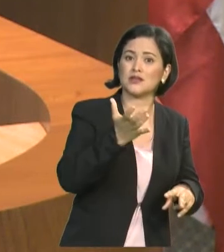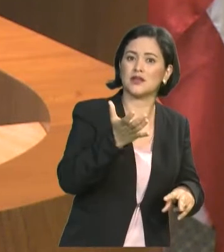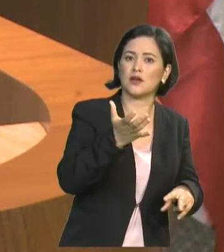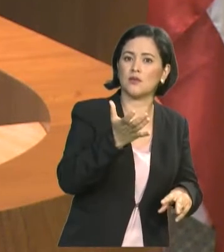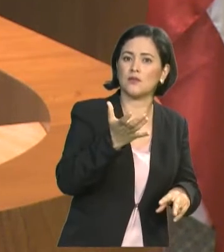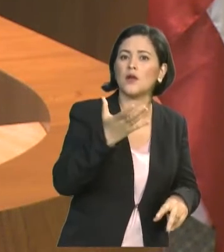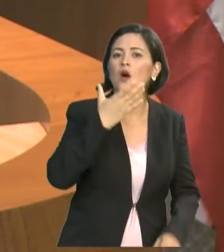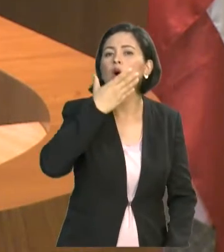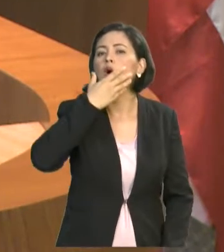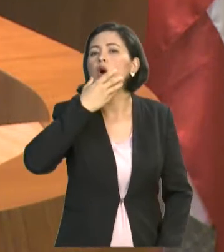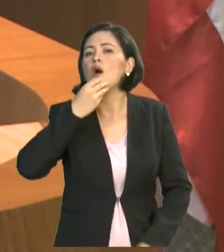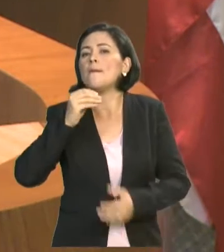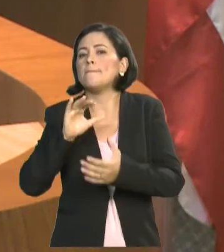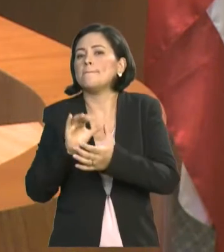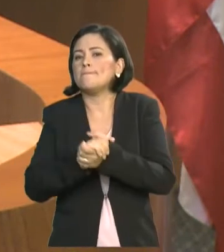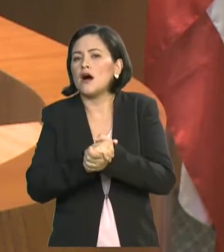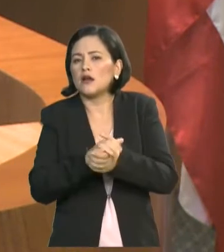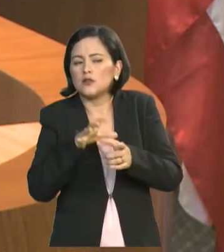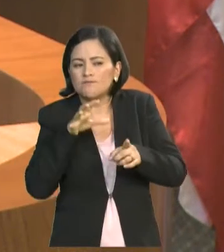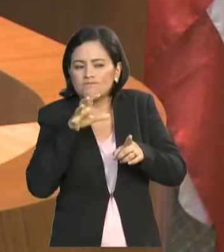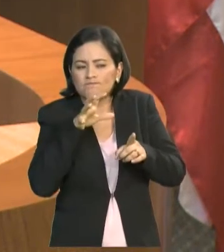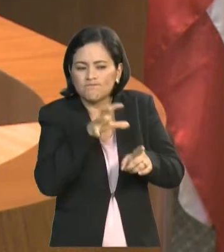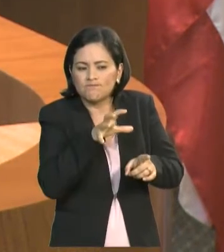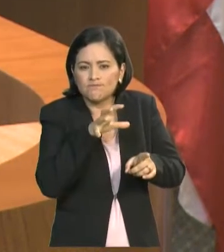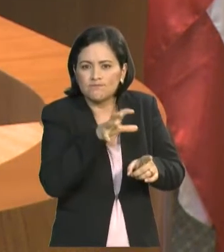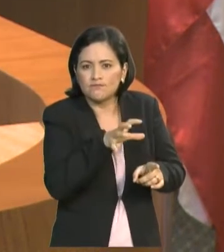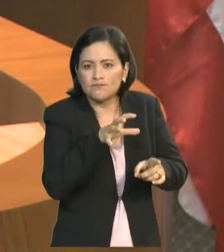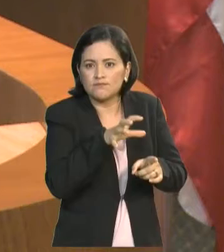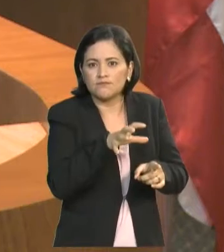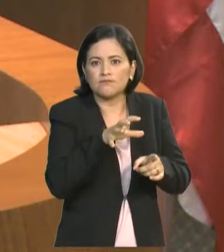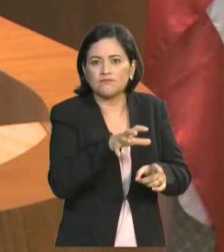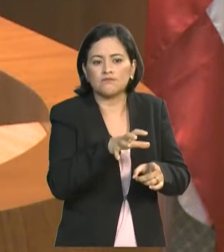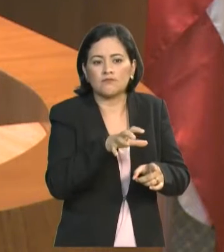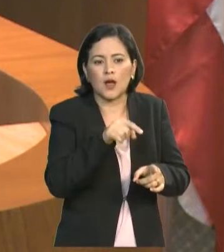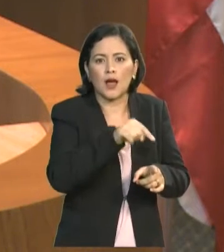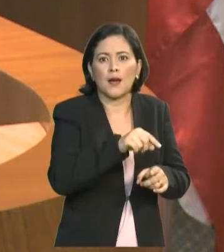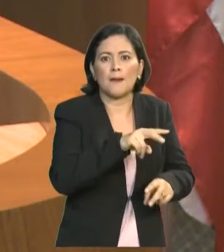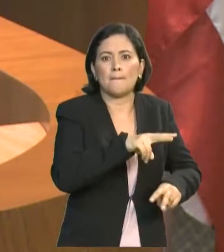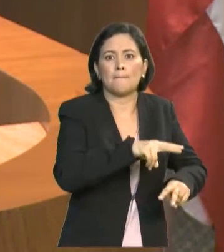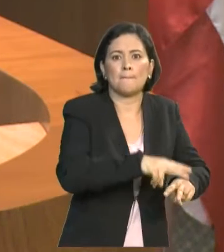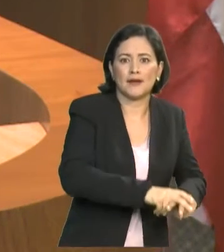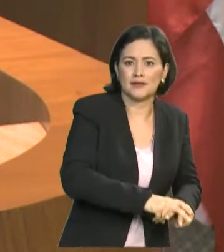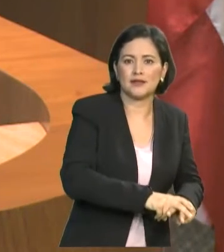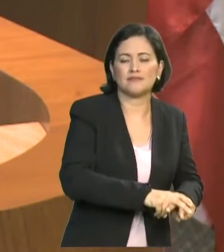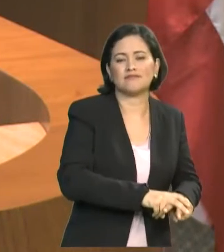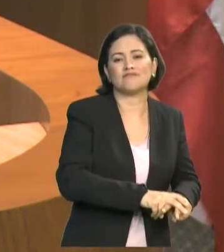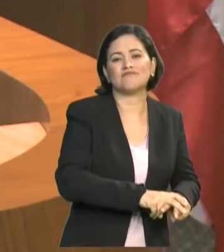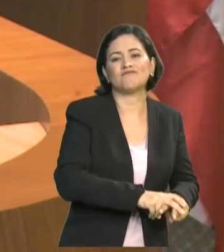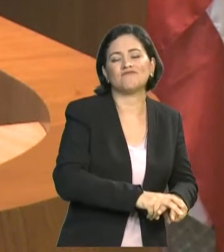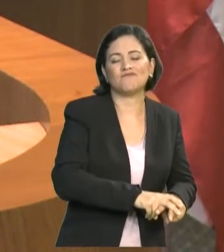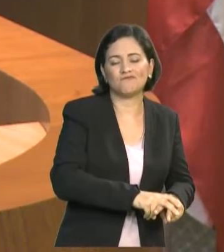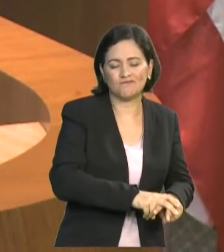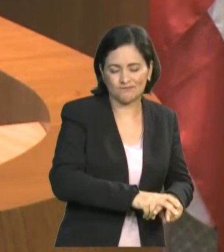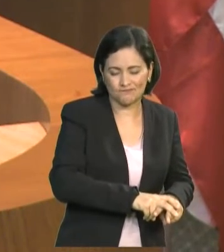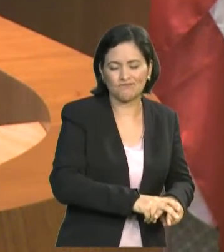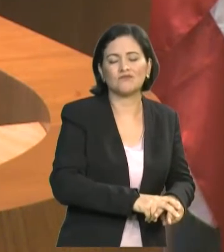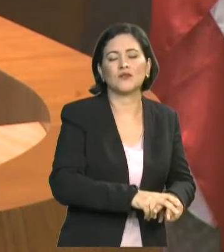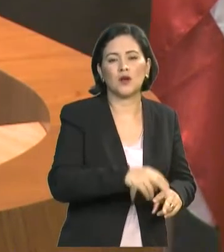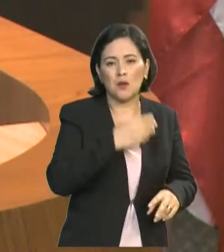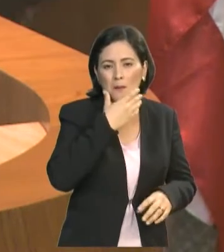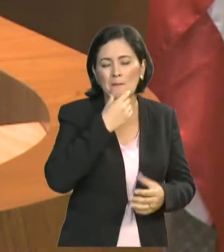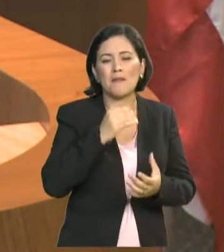muita atenção de poder ver com meus próprios olhos essas